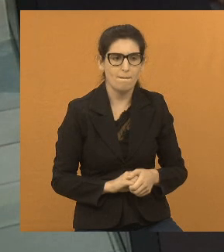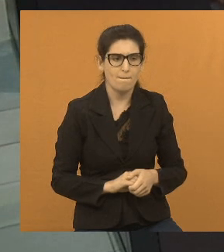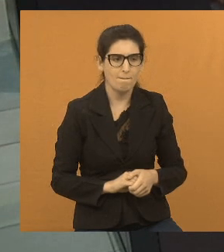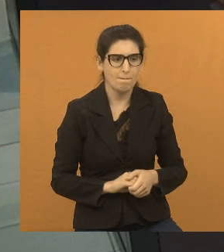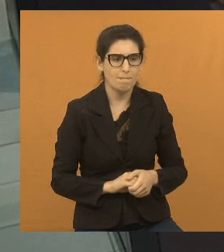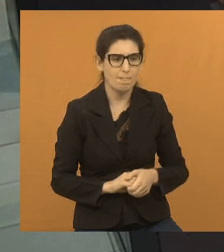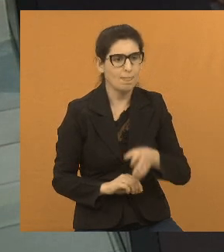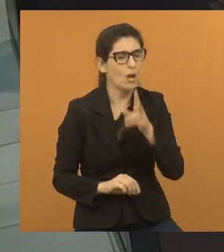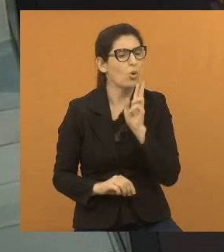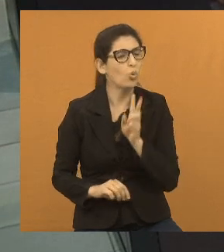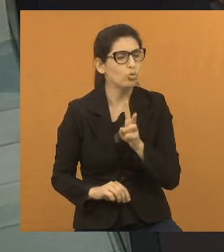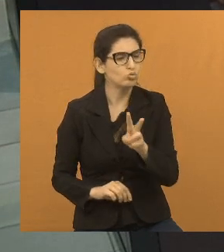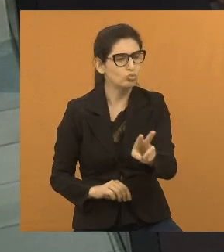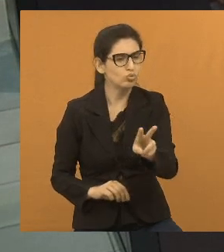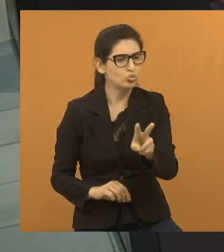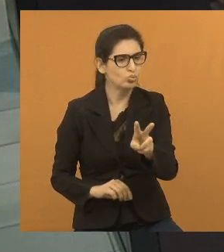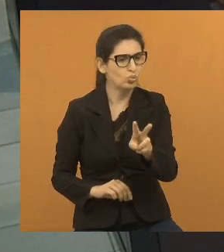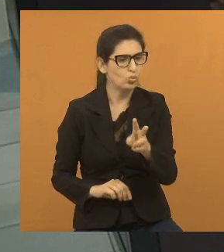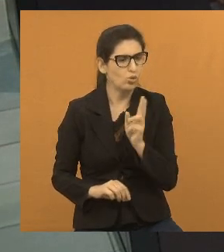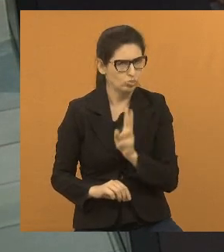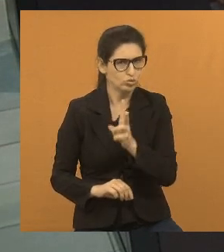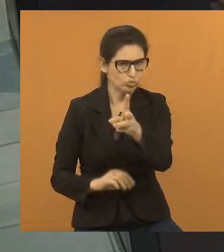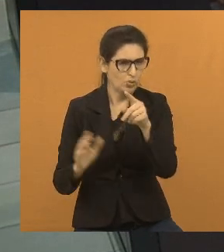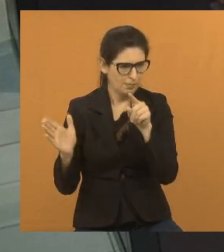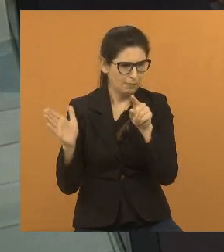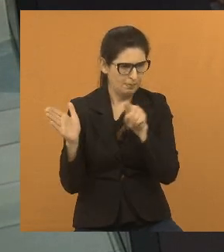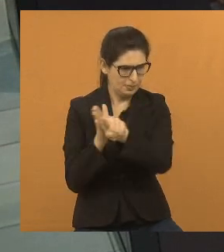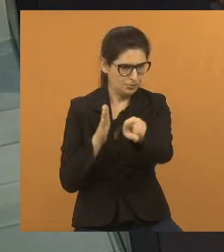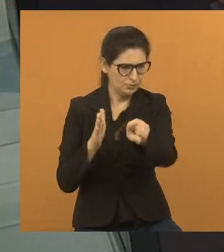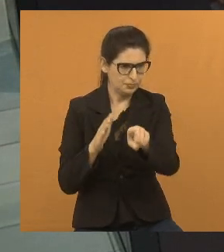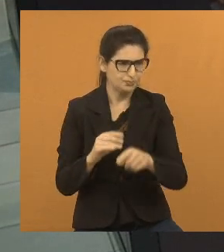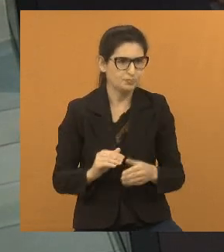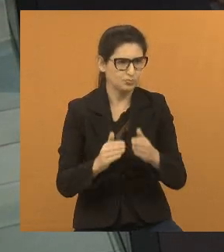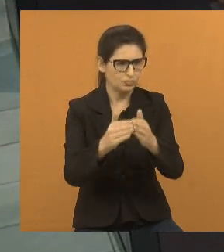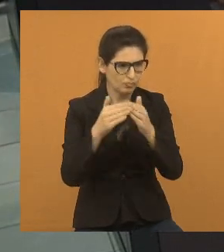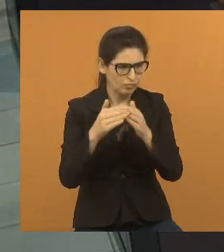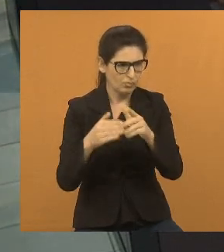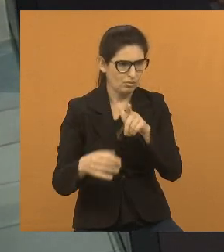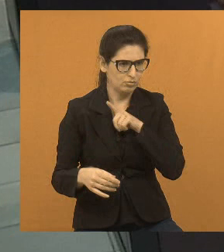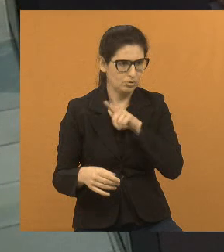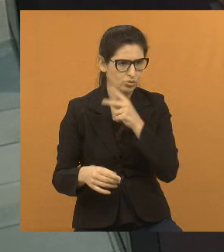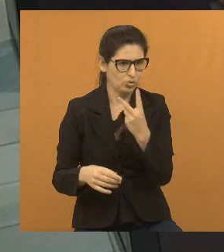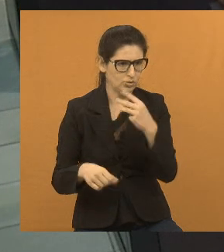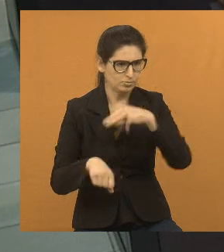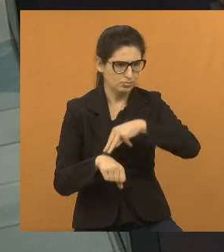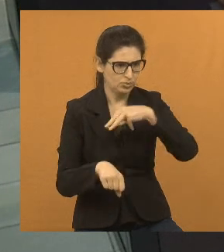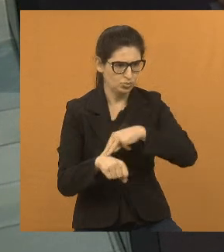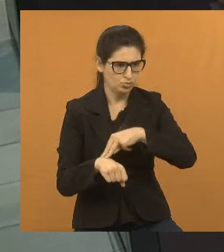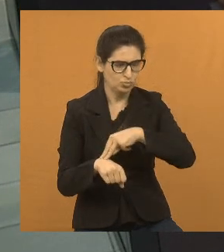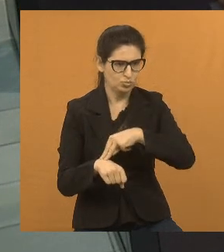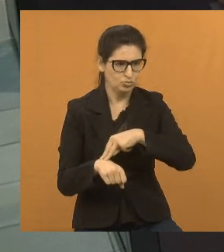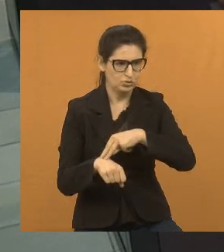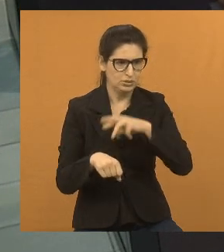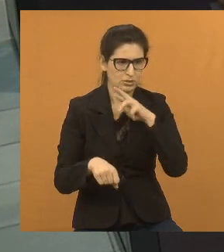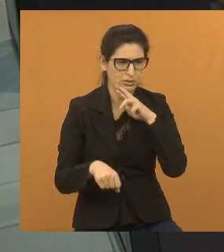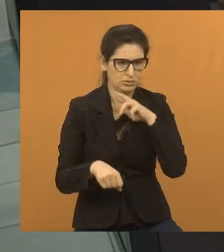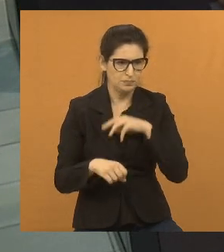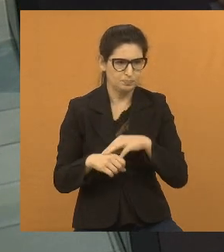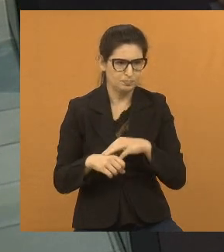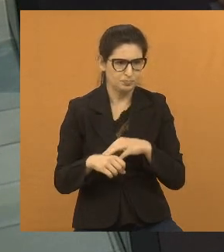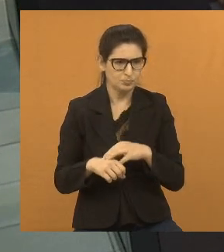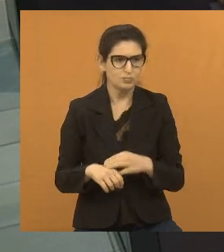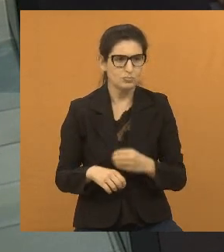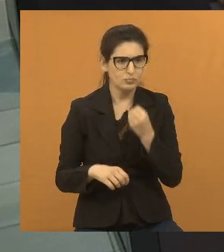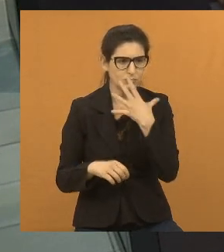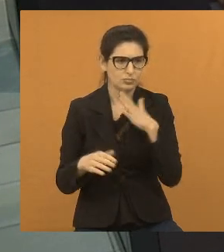Não precisa, tem um microfone volante, vai até você. Por favor, você tem 2 minutos para a sua colocação. Boa noite